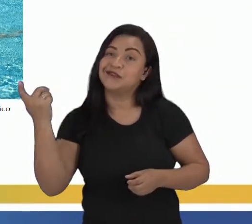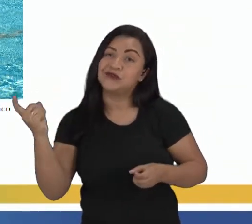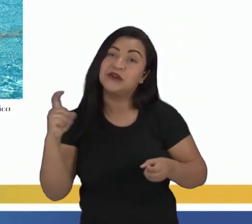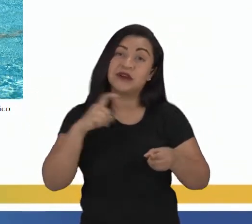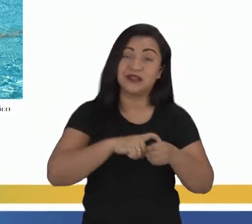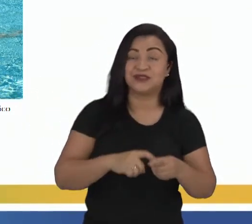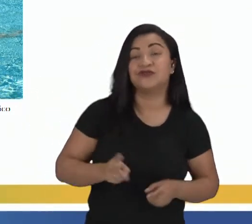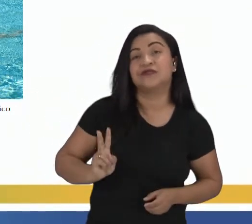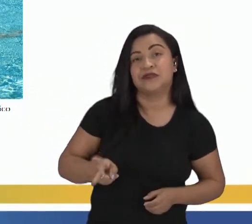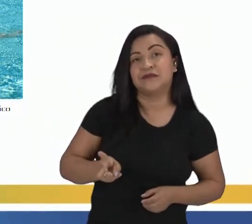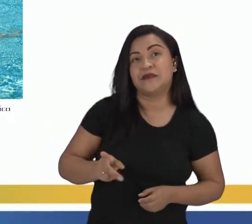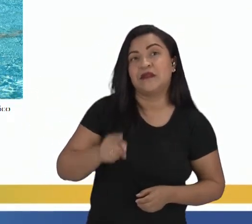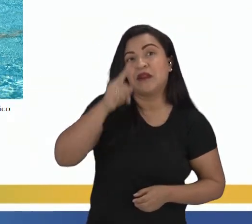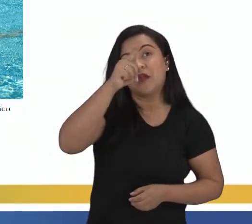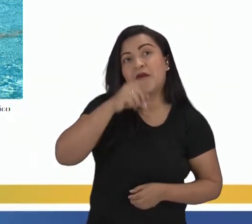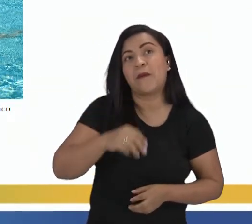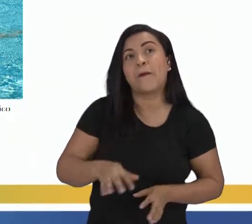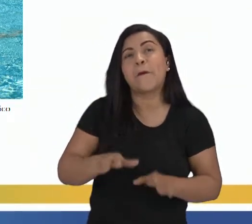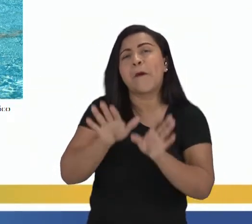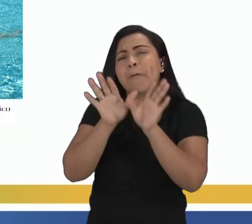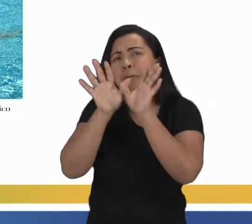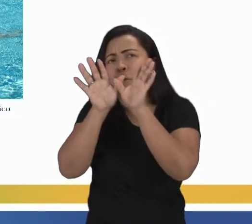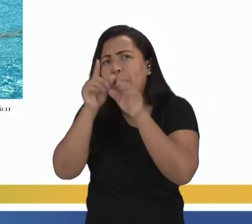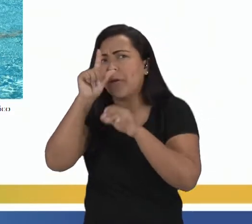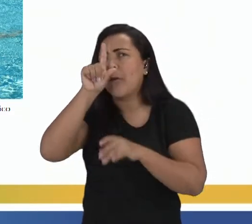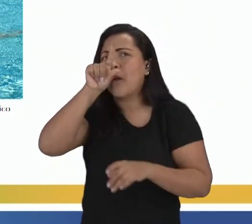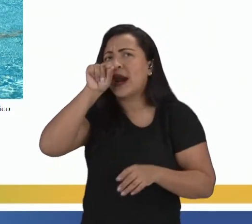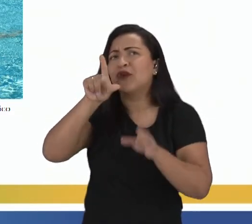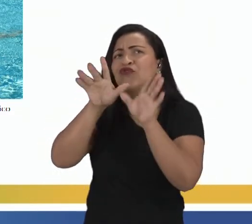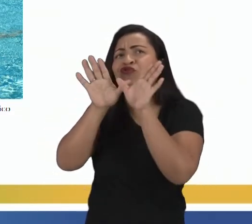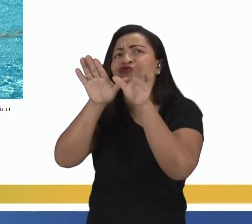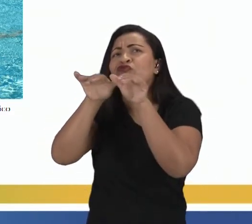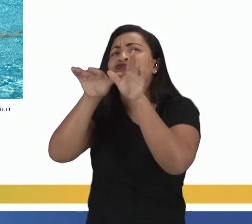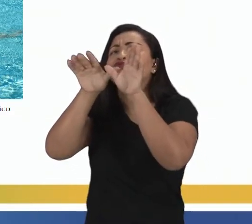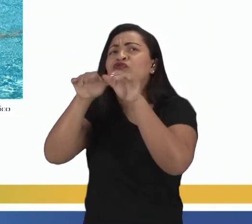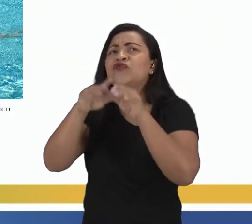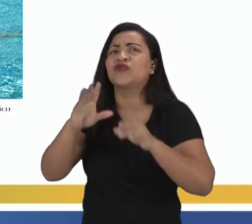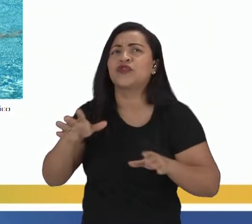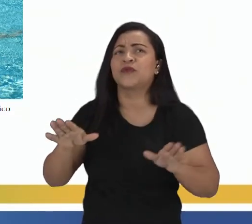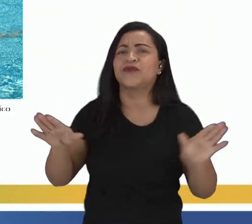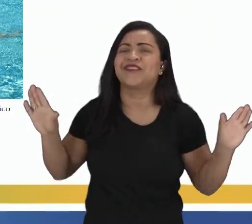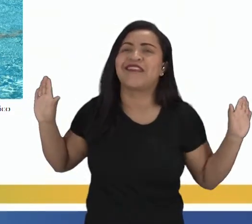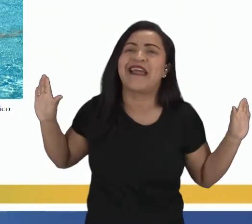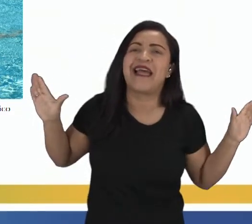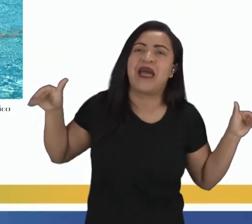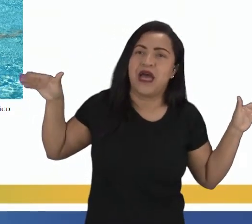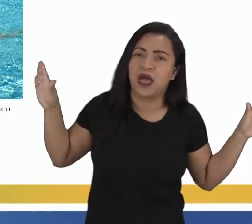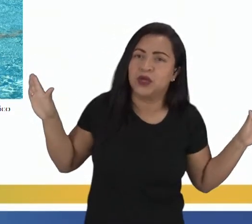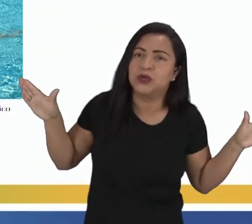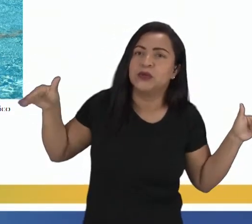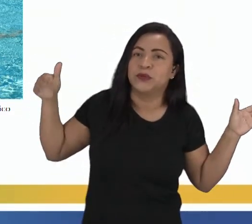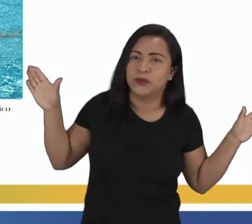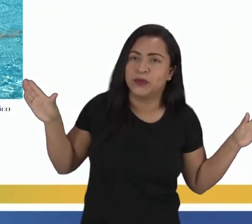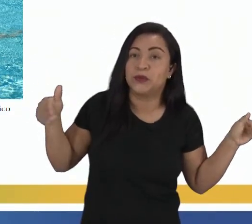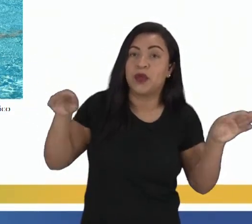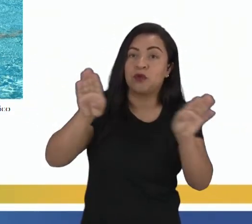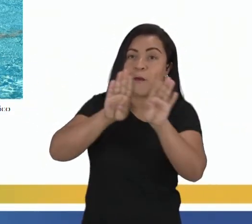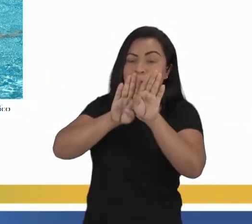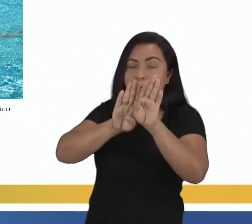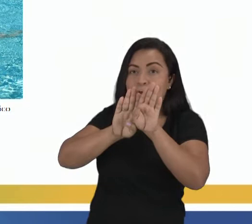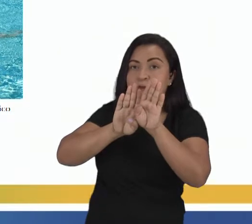aí um beija-flor batendo as asas. Ao bater as asas, a asa impulsiona o ar e o ar impulsiona o